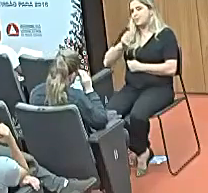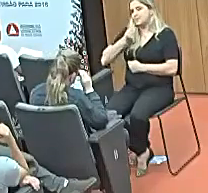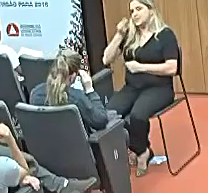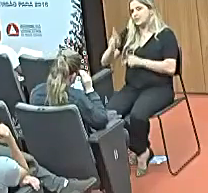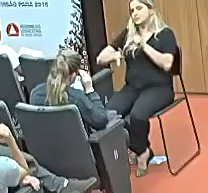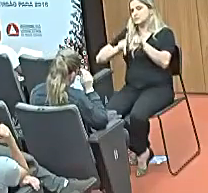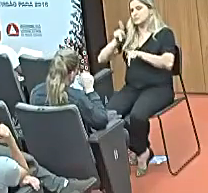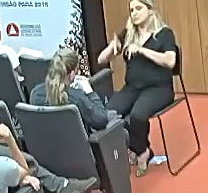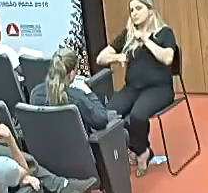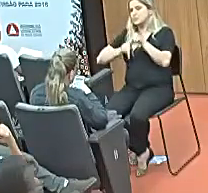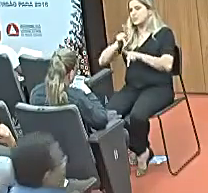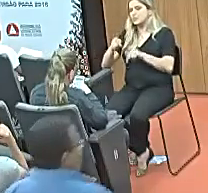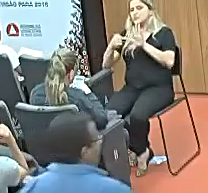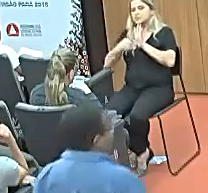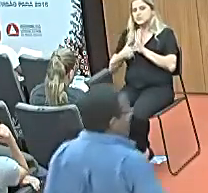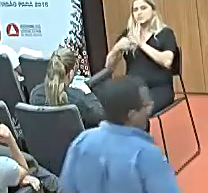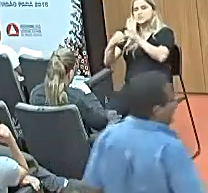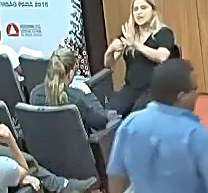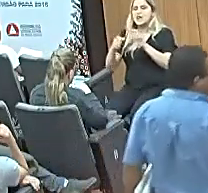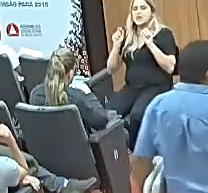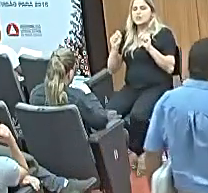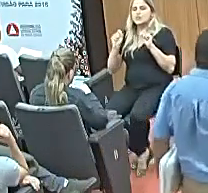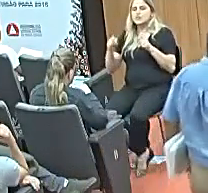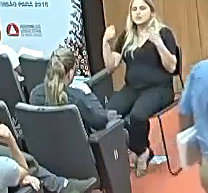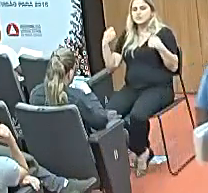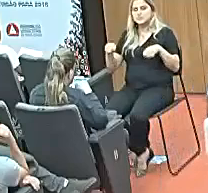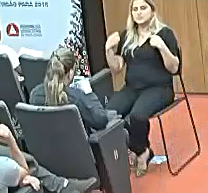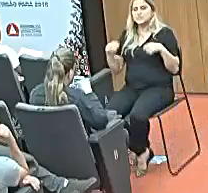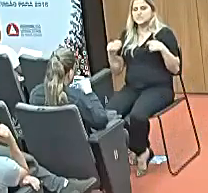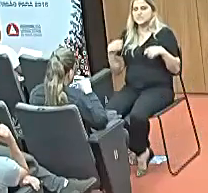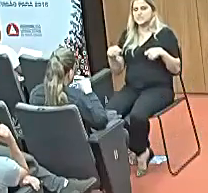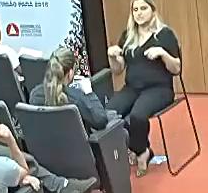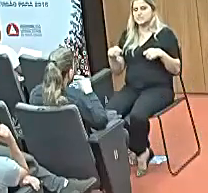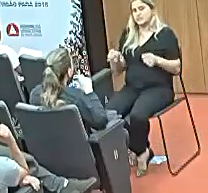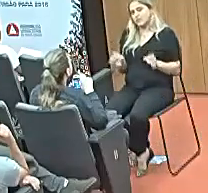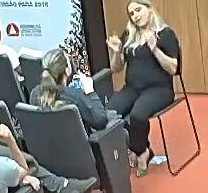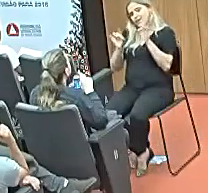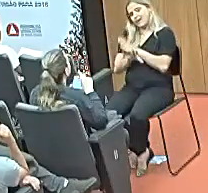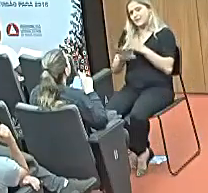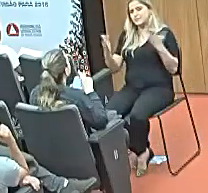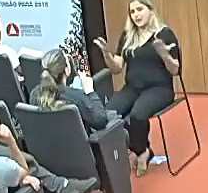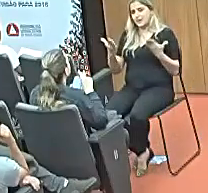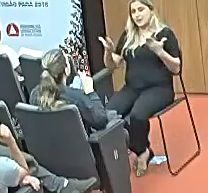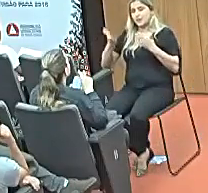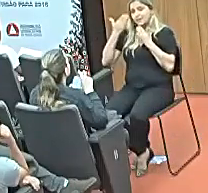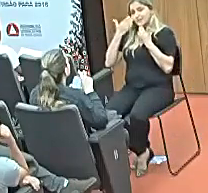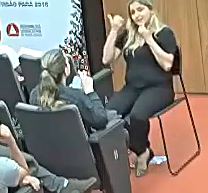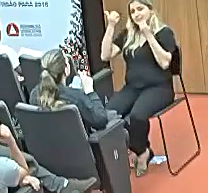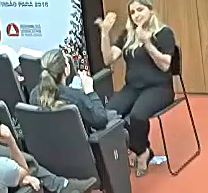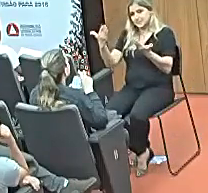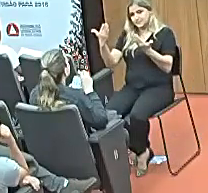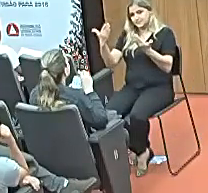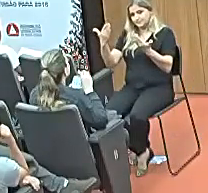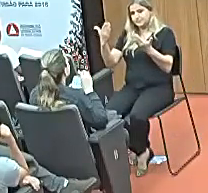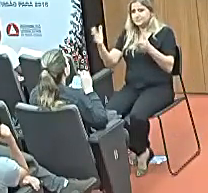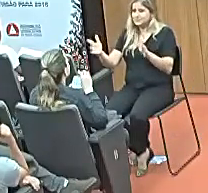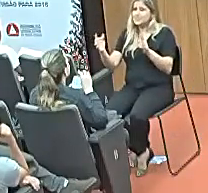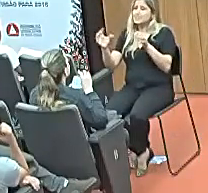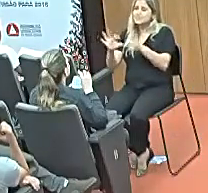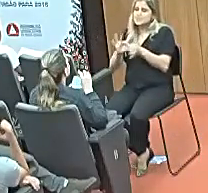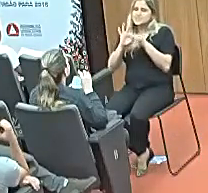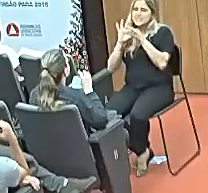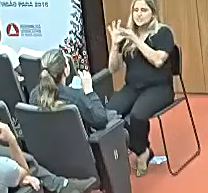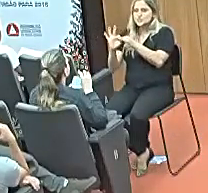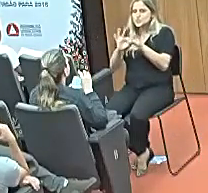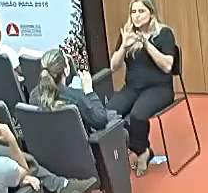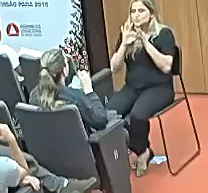apresentar suas as suas reivindicação que era então o teste termina por aqui agradecendo e vamos estar em sintonia do